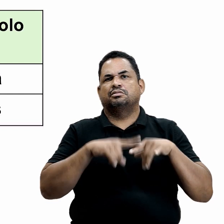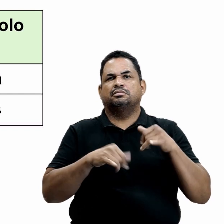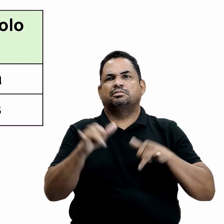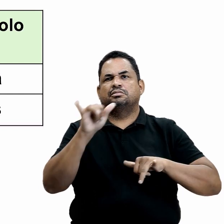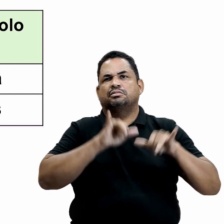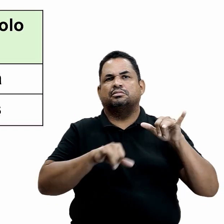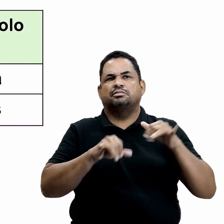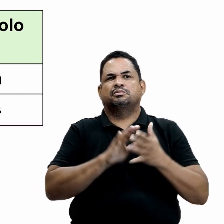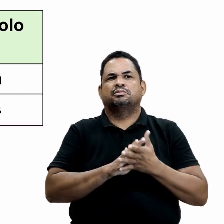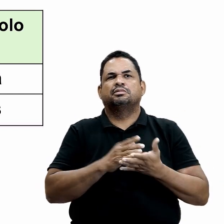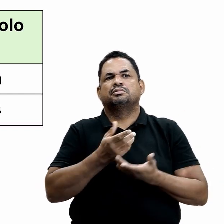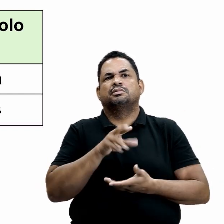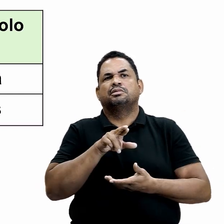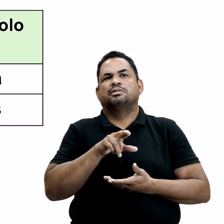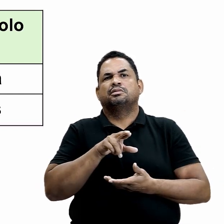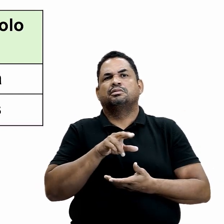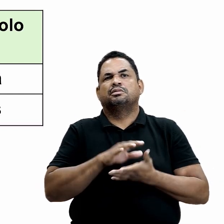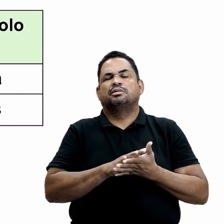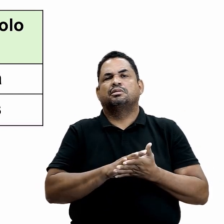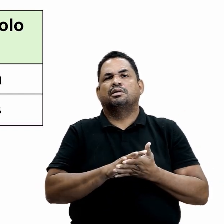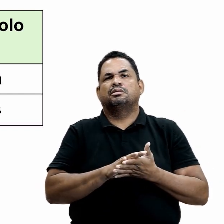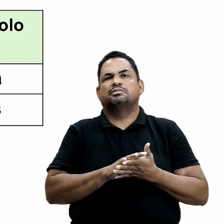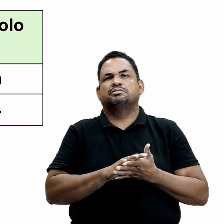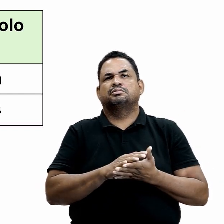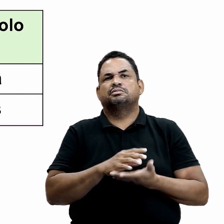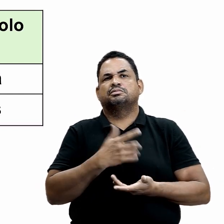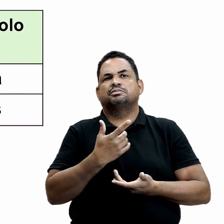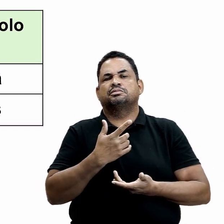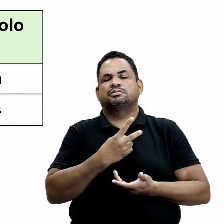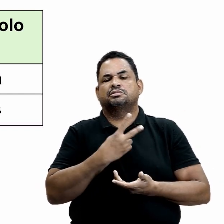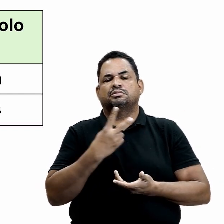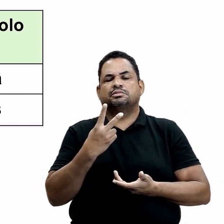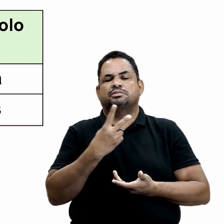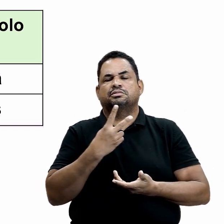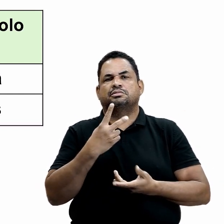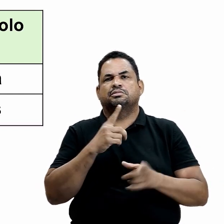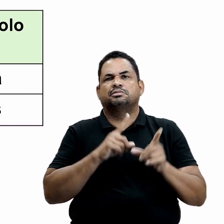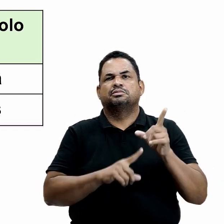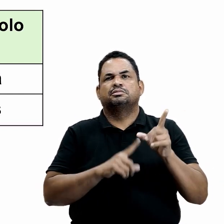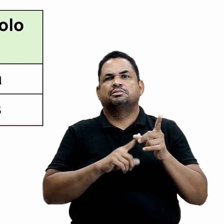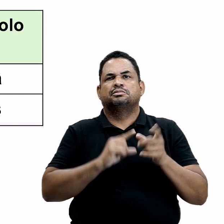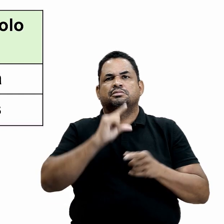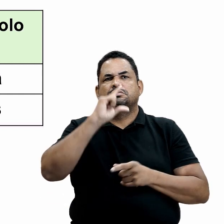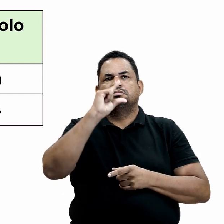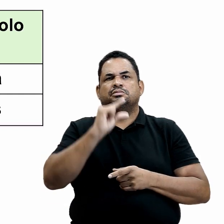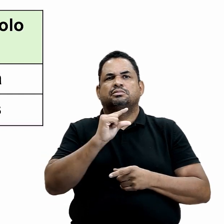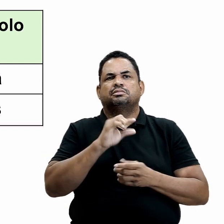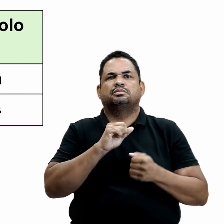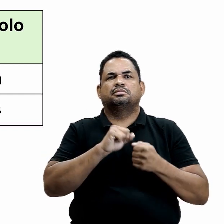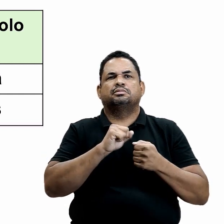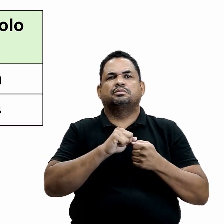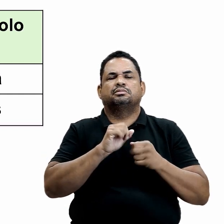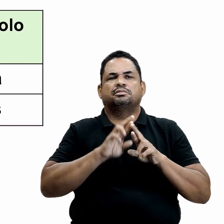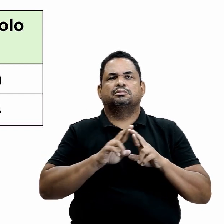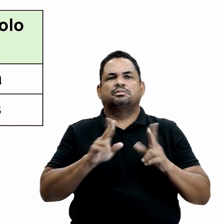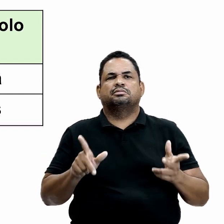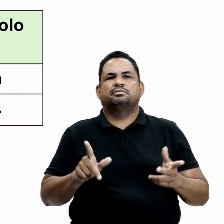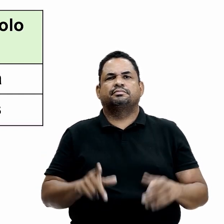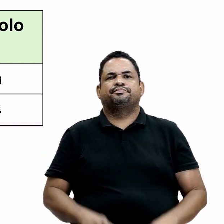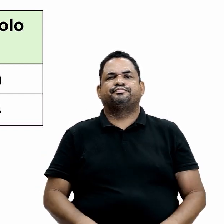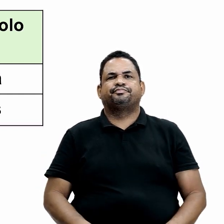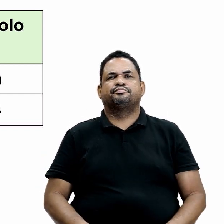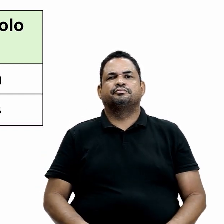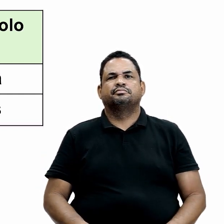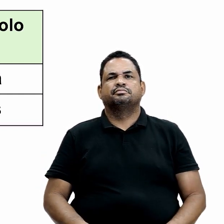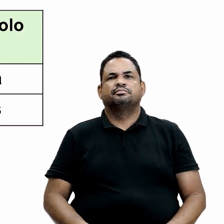mesma letra, é acrescentada uma segunda letra minúscula para fazer a distinção.